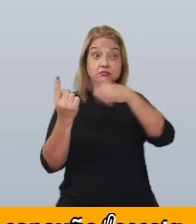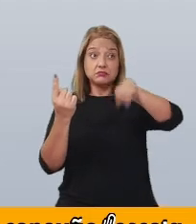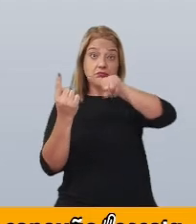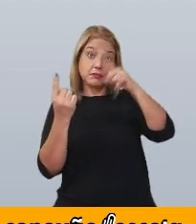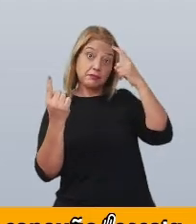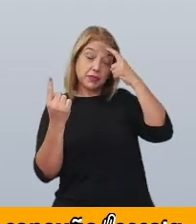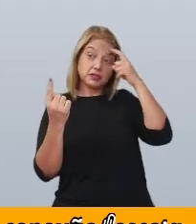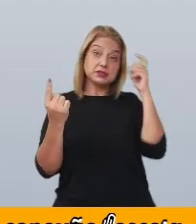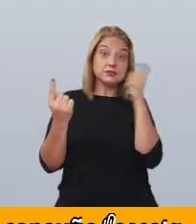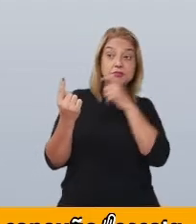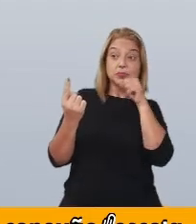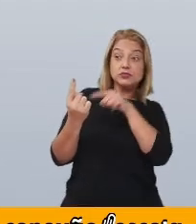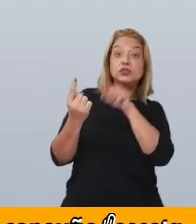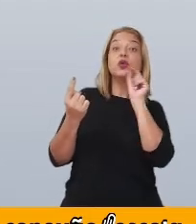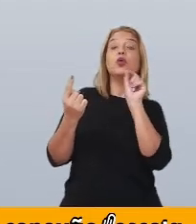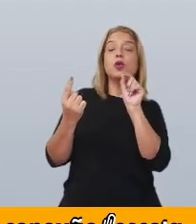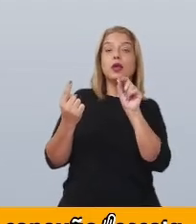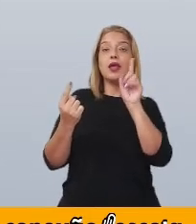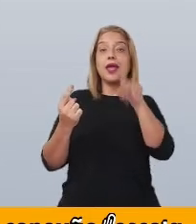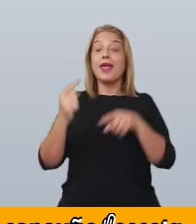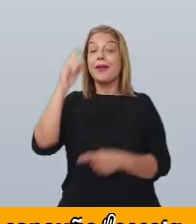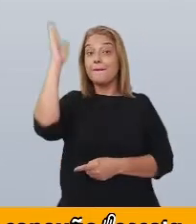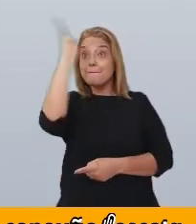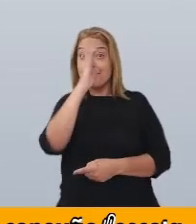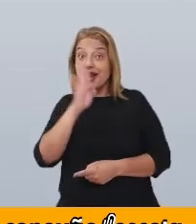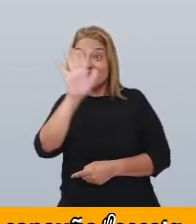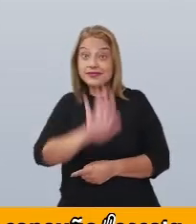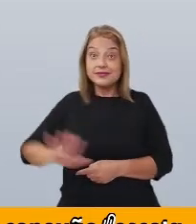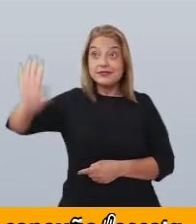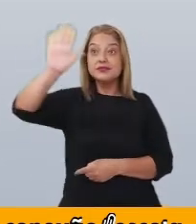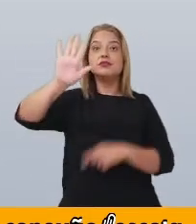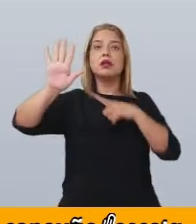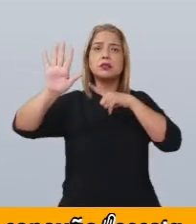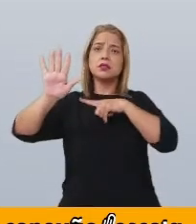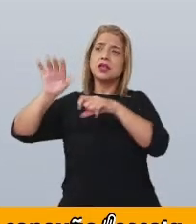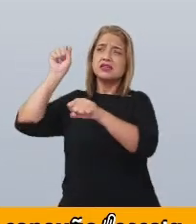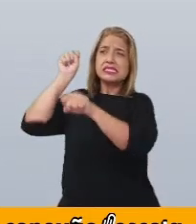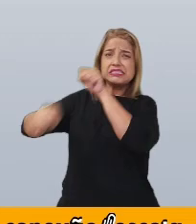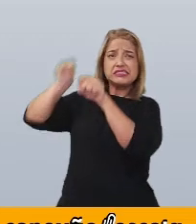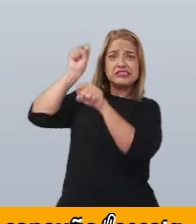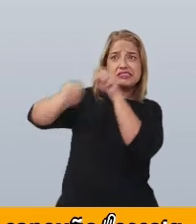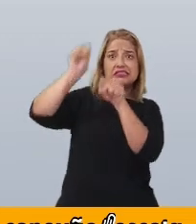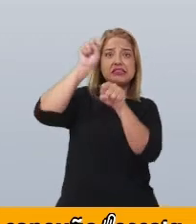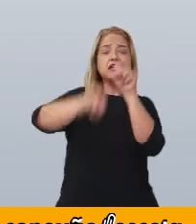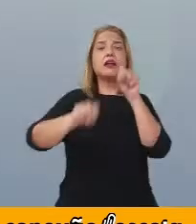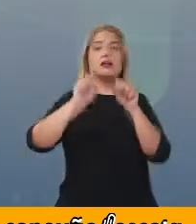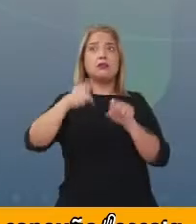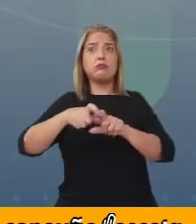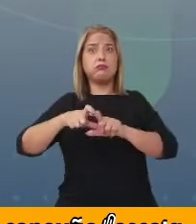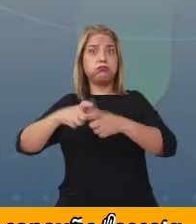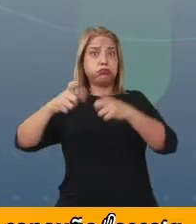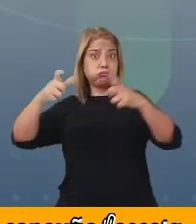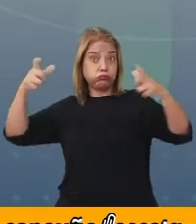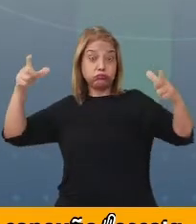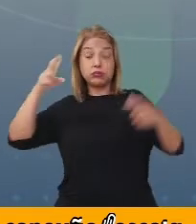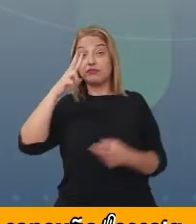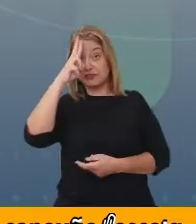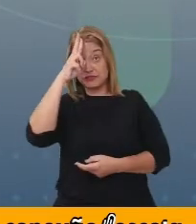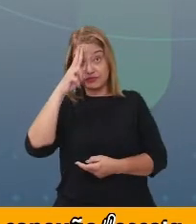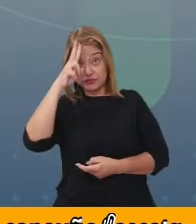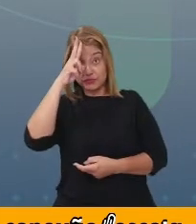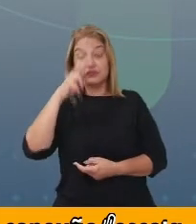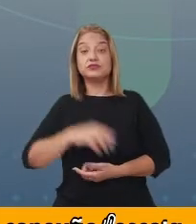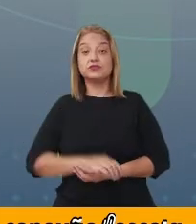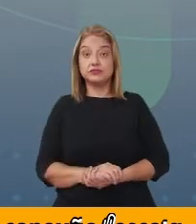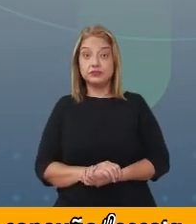Brasil, os casos de homicídios estão atingindo uma dimensão gravíssima. Ou seja,